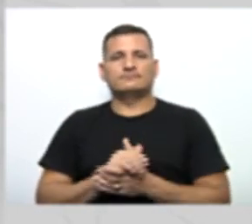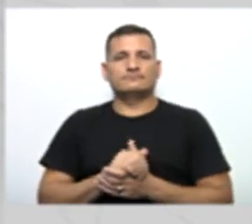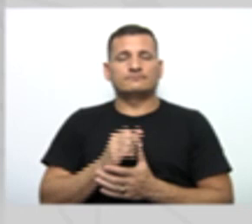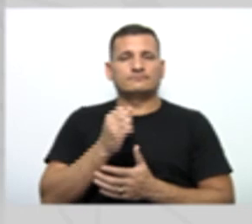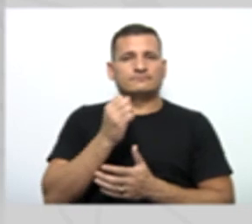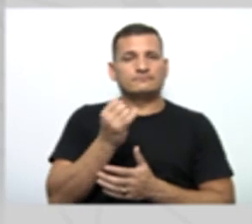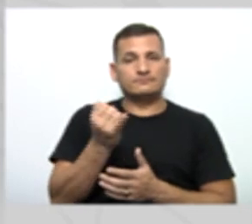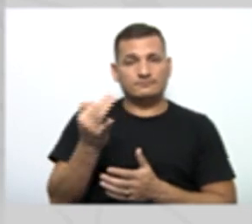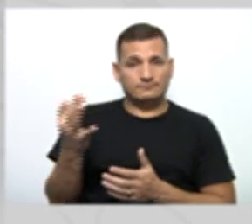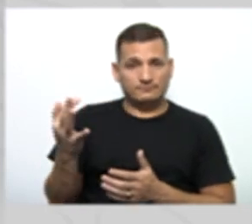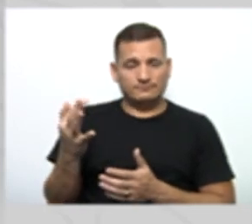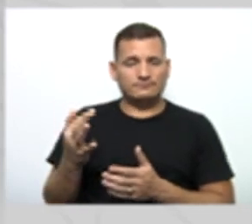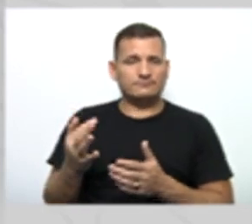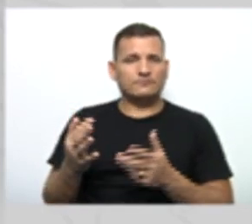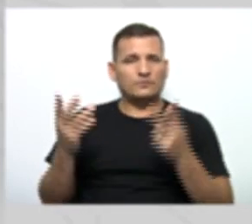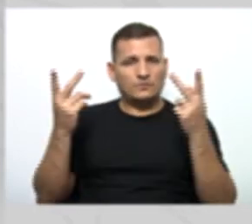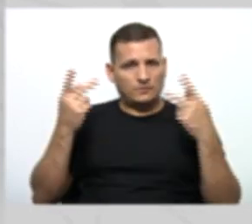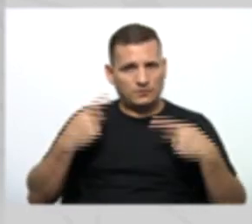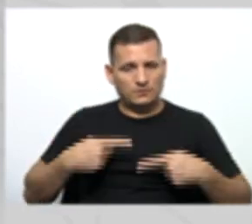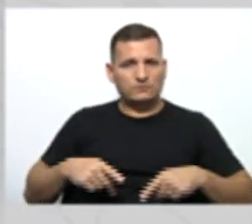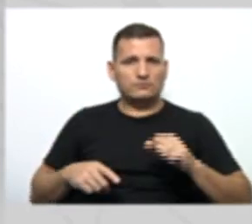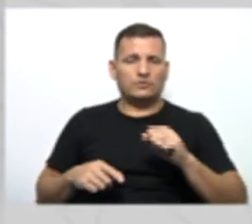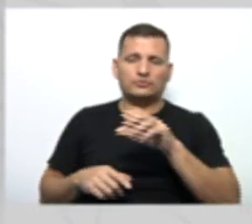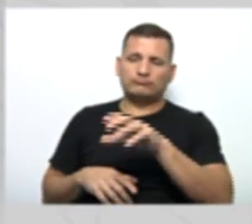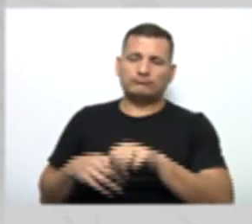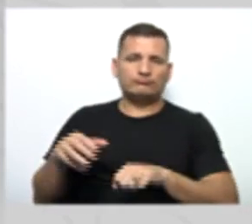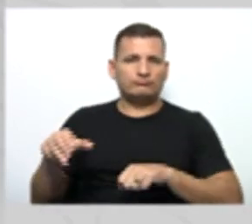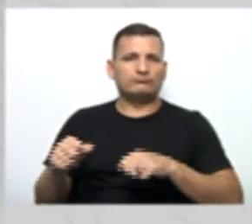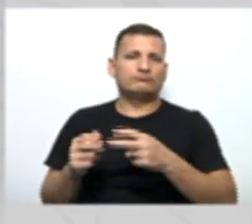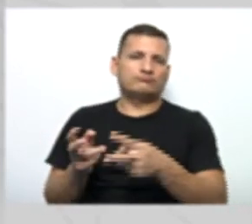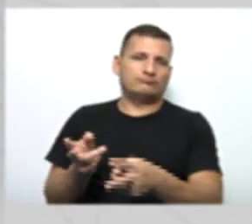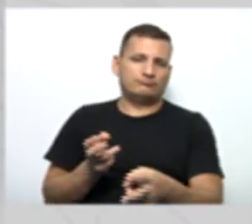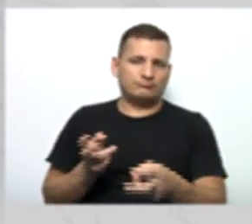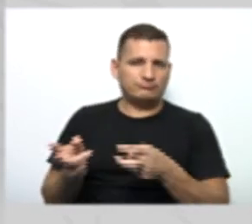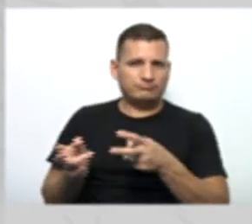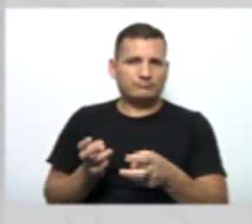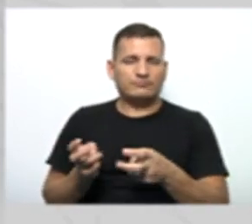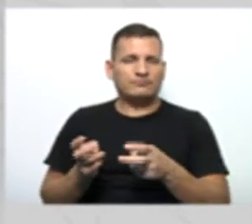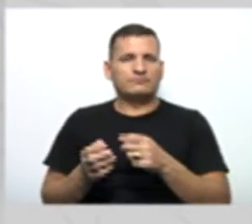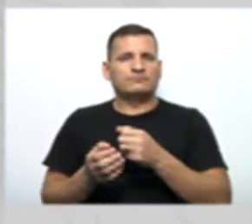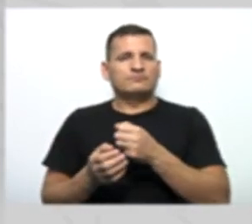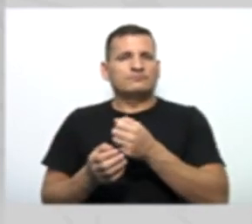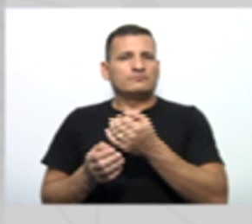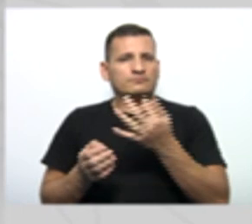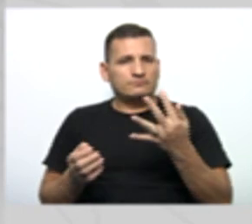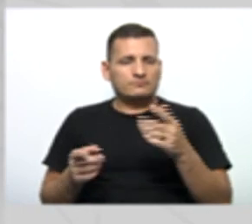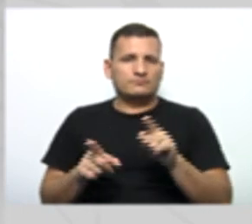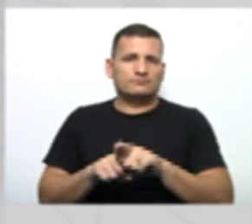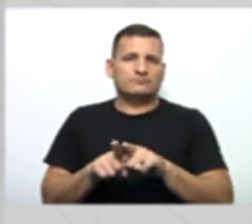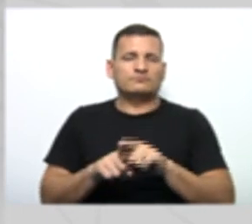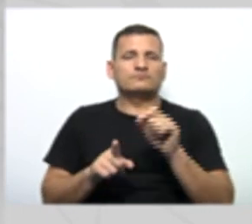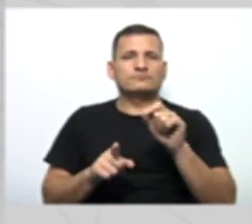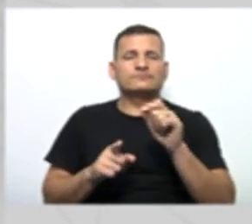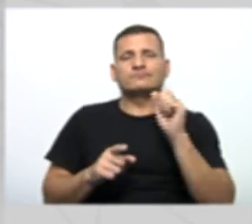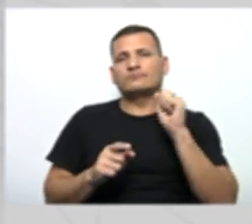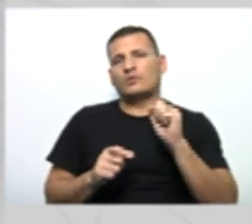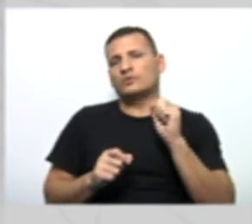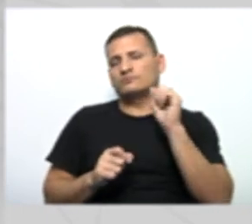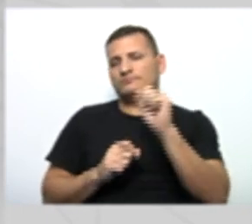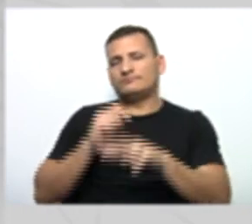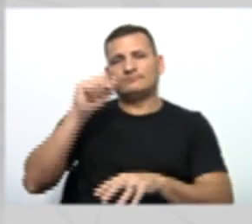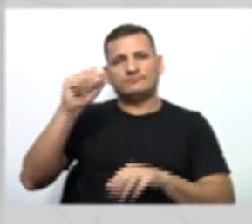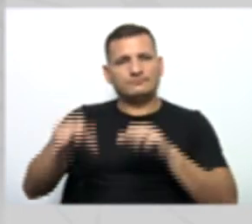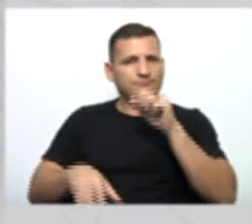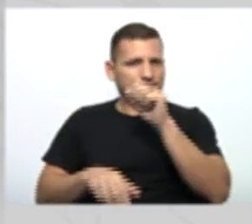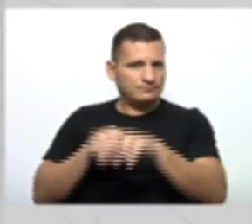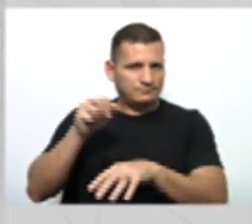homem pode interferir no meio ambiente, a quantidade de recursos que o homem pode retirar, a quantidade de dejetos que o homem pode lançar no meio ambiente